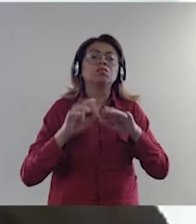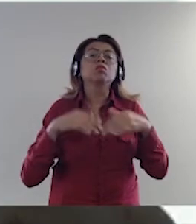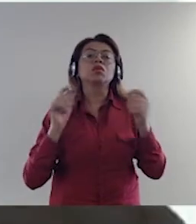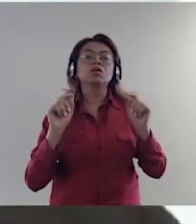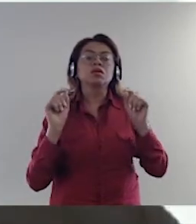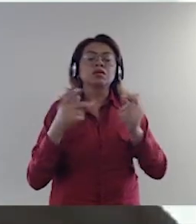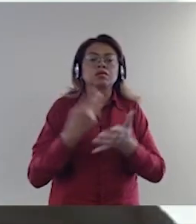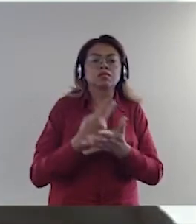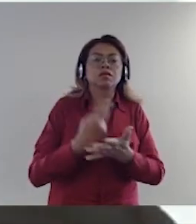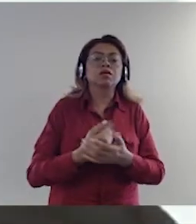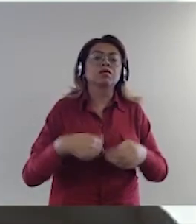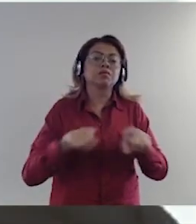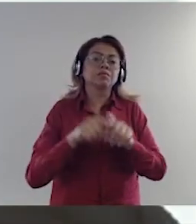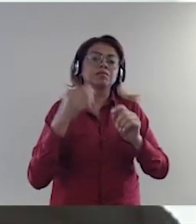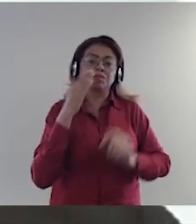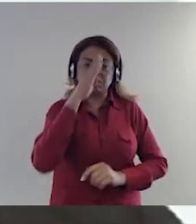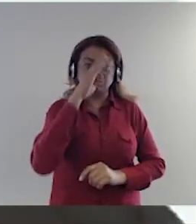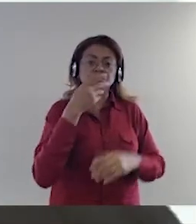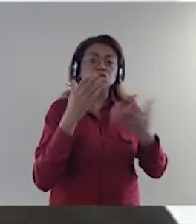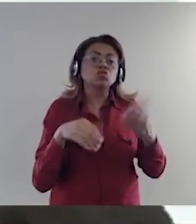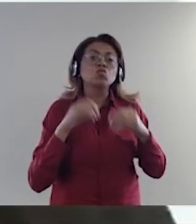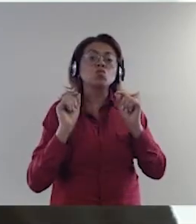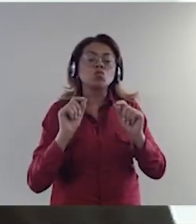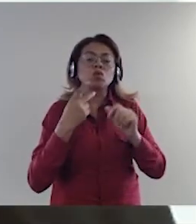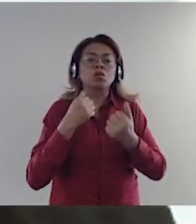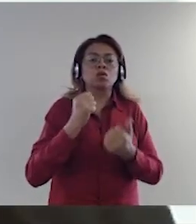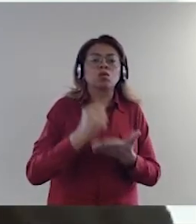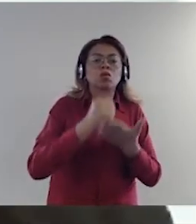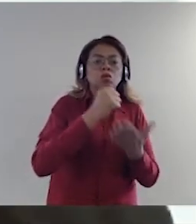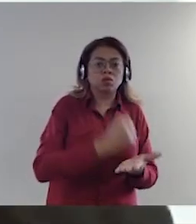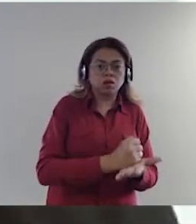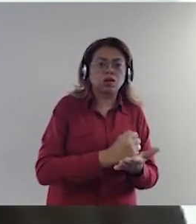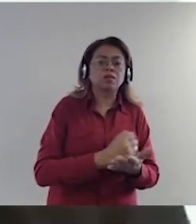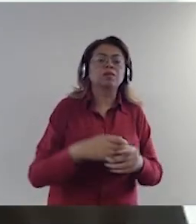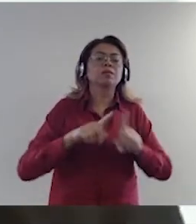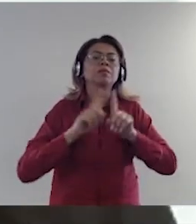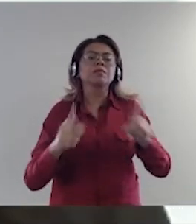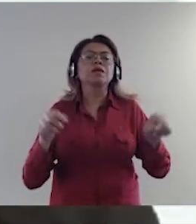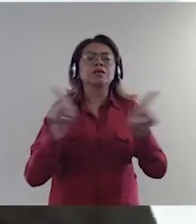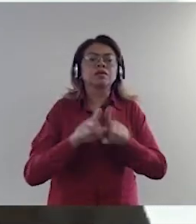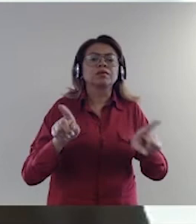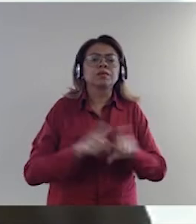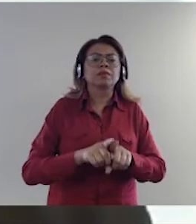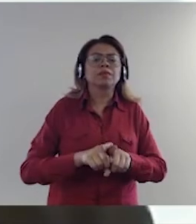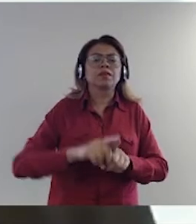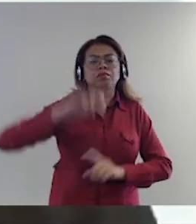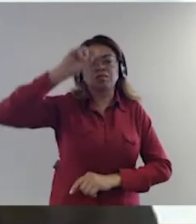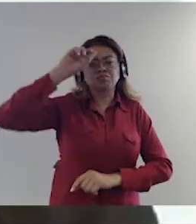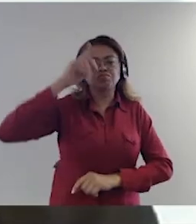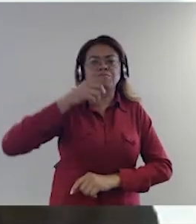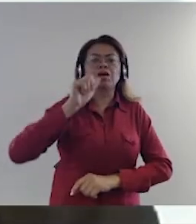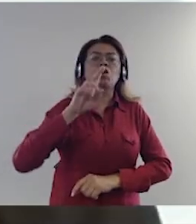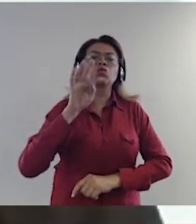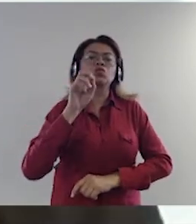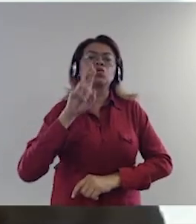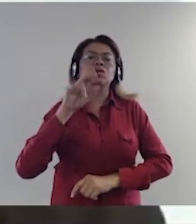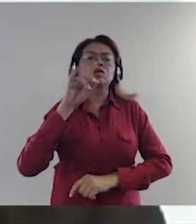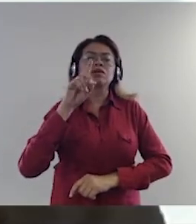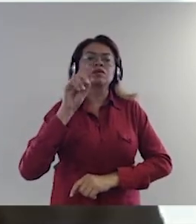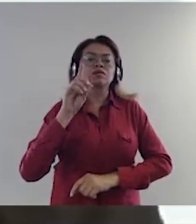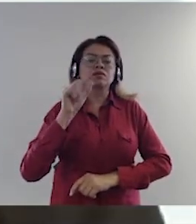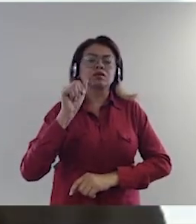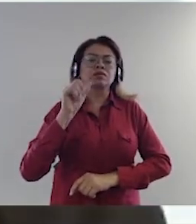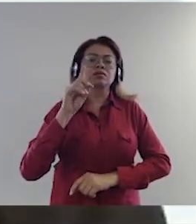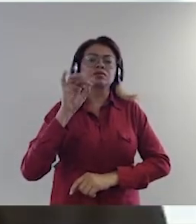o contrato. E não só a crise do contrato, mas a crise da autoridade no